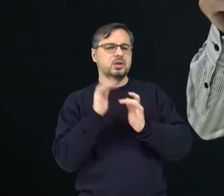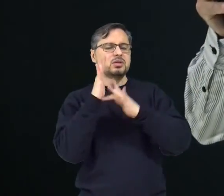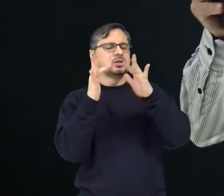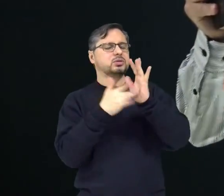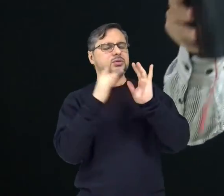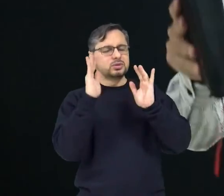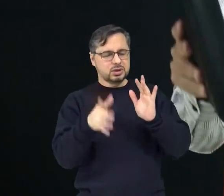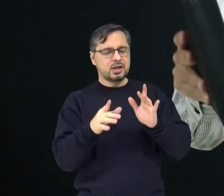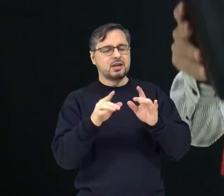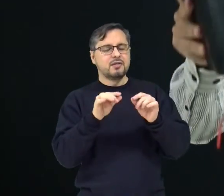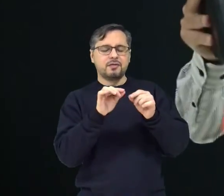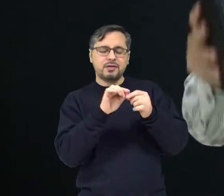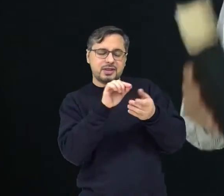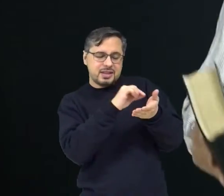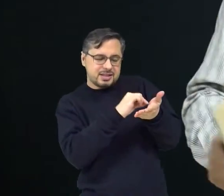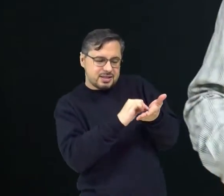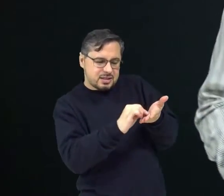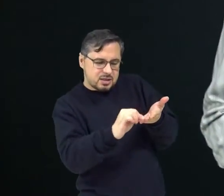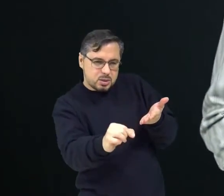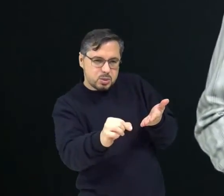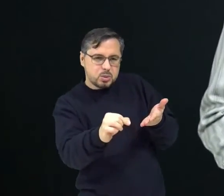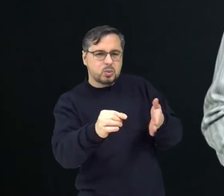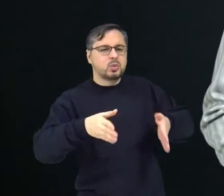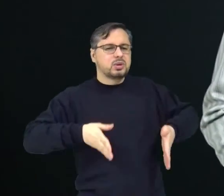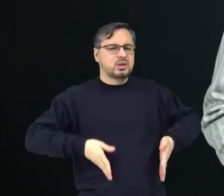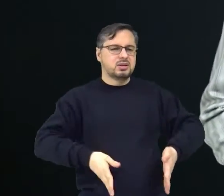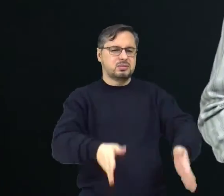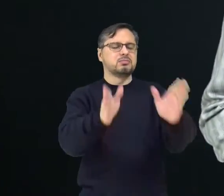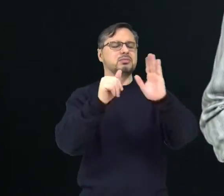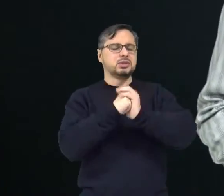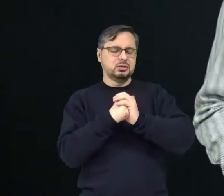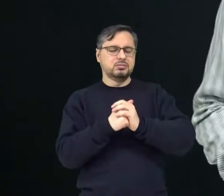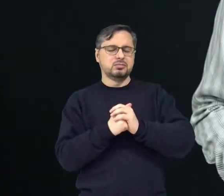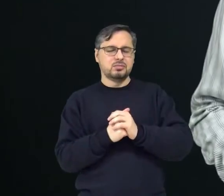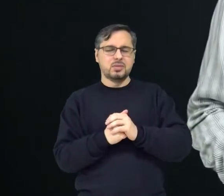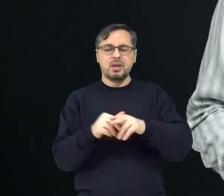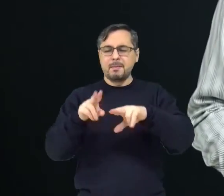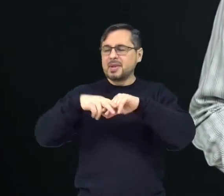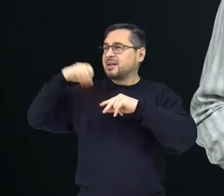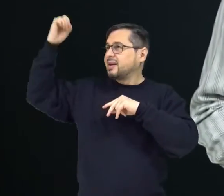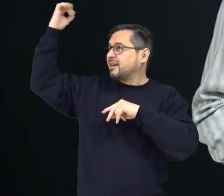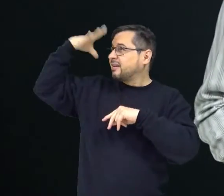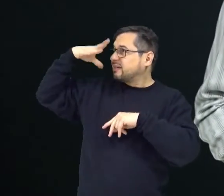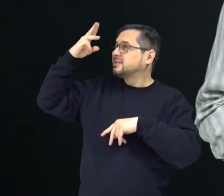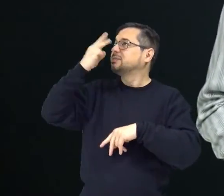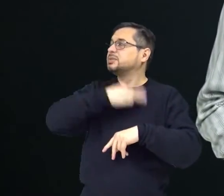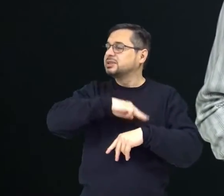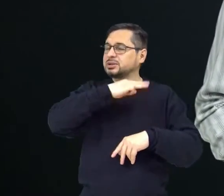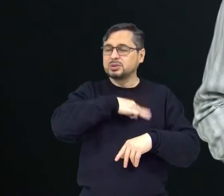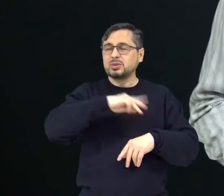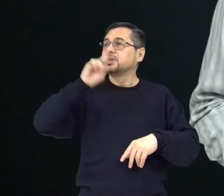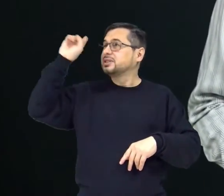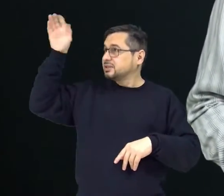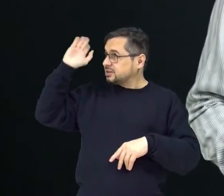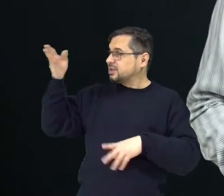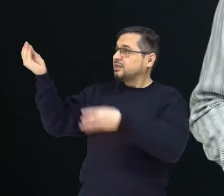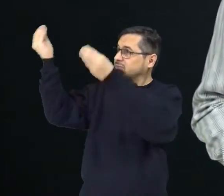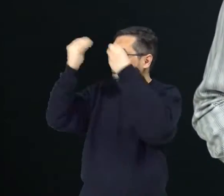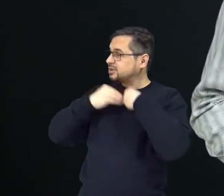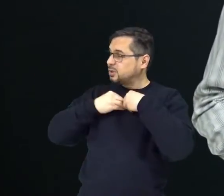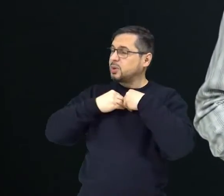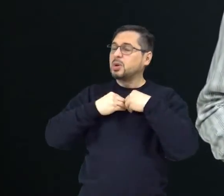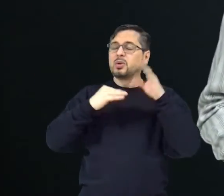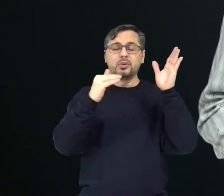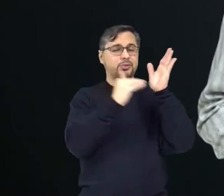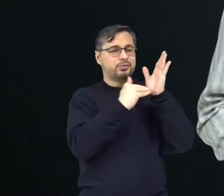um traçado no qual Ele, por palavra de ordem, por graça e por misericórdia, já nos garantiu o porto